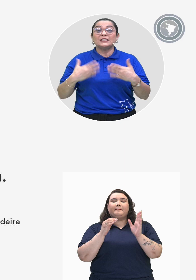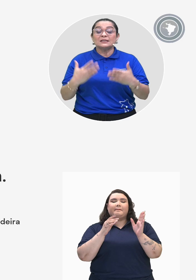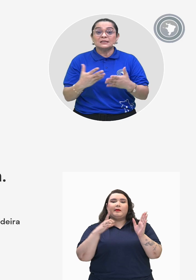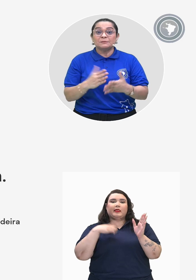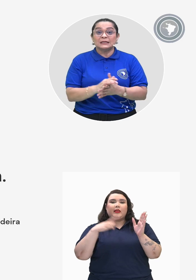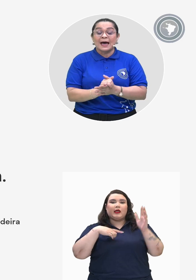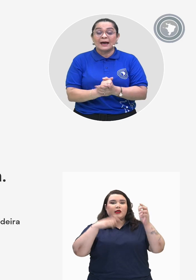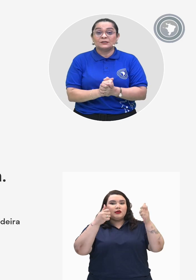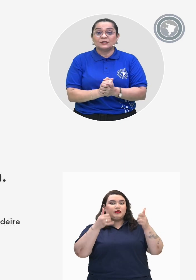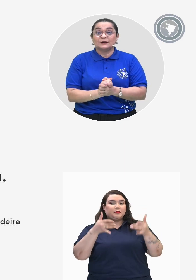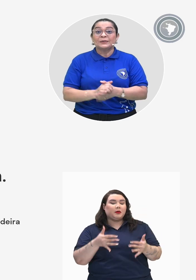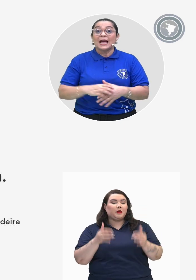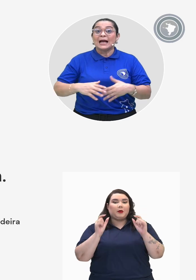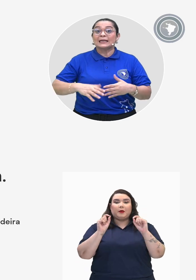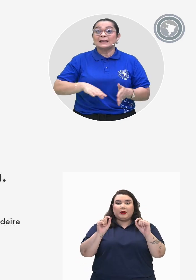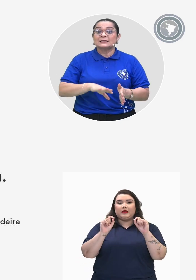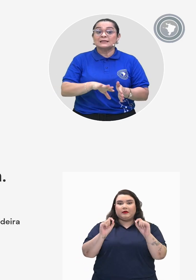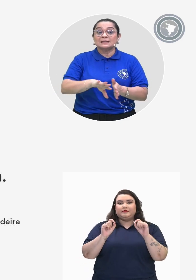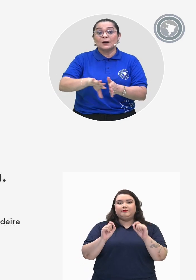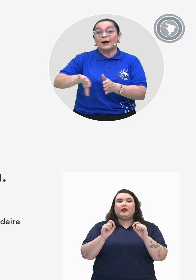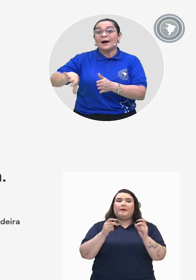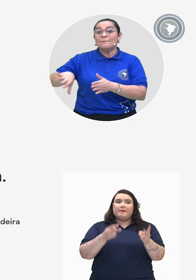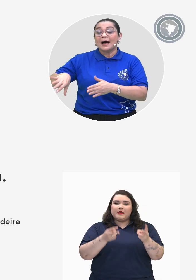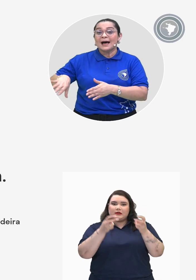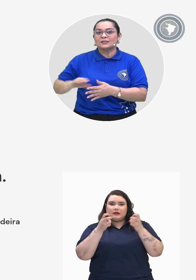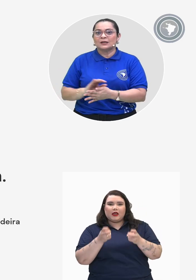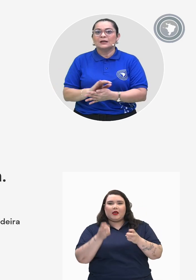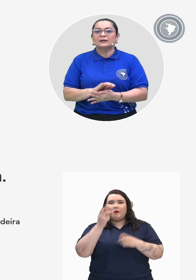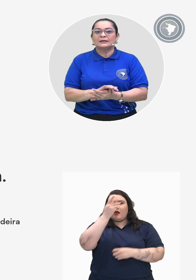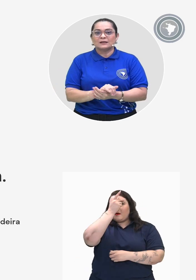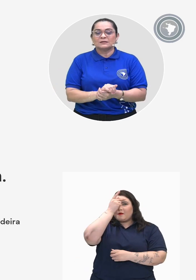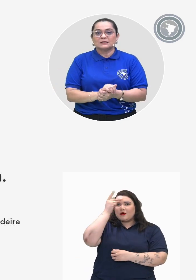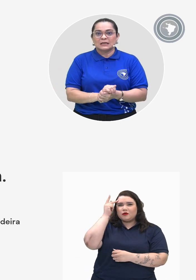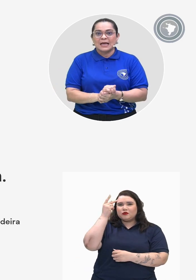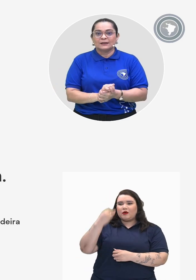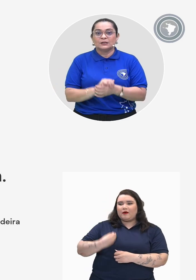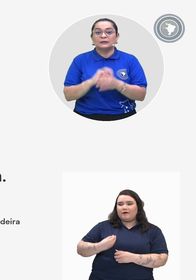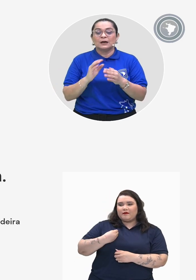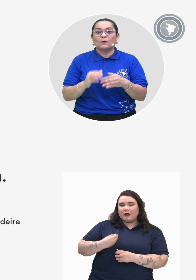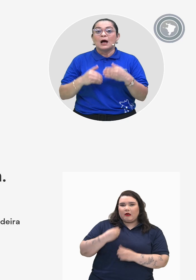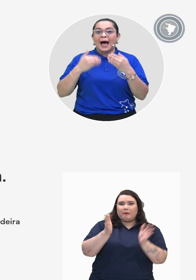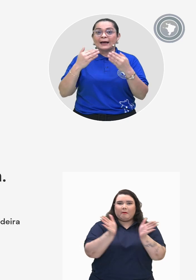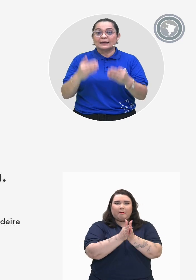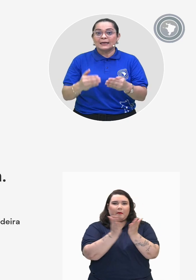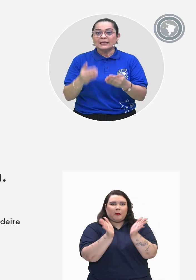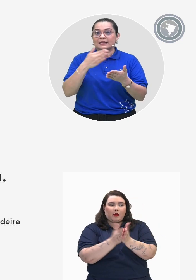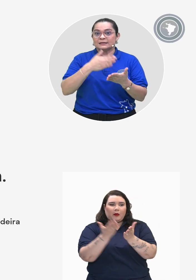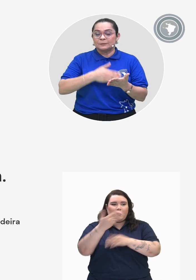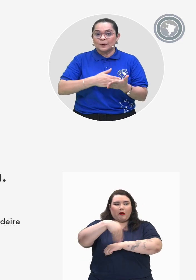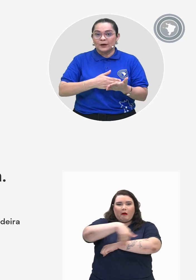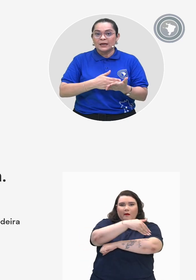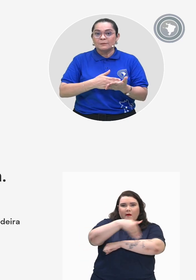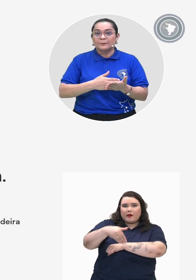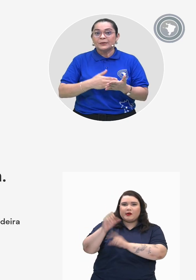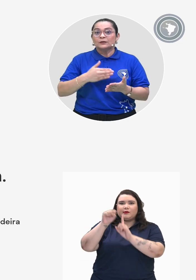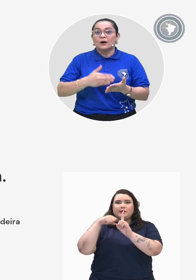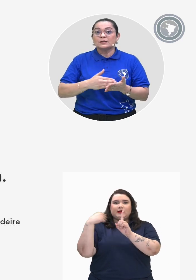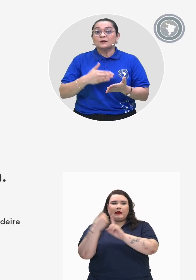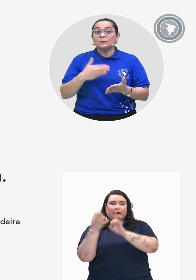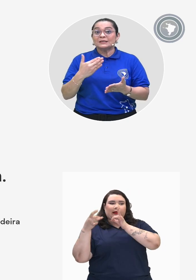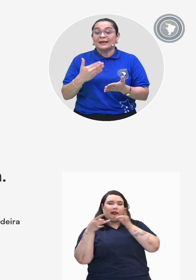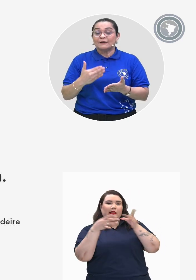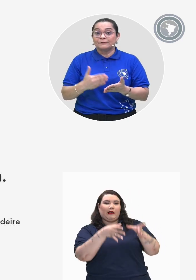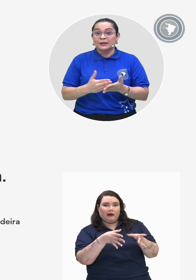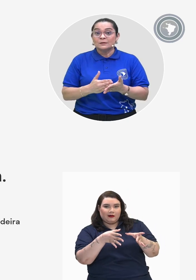dar visibilidade àqueles que estão à margem da sociedade. Então, aqui nesse poema,